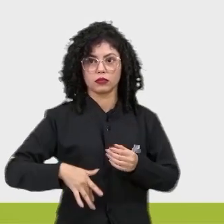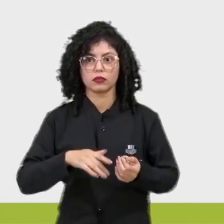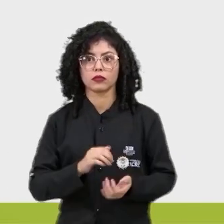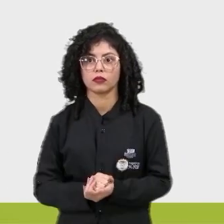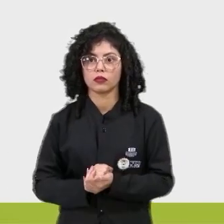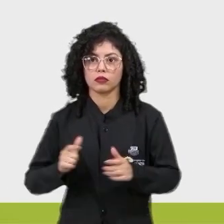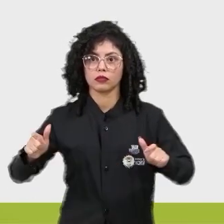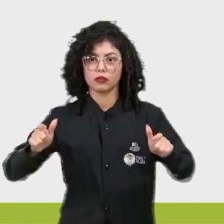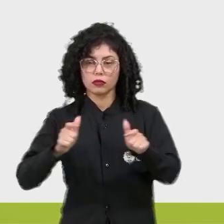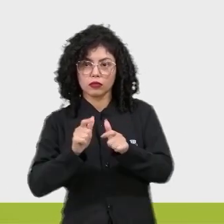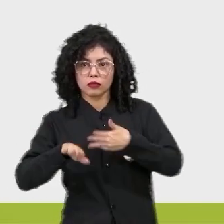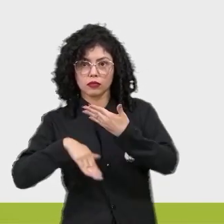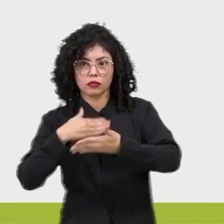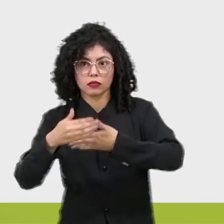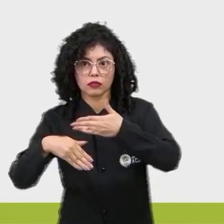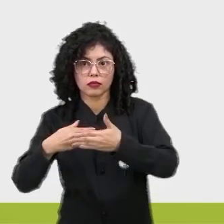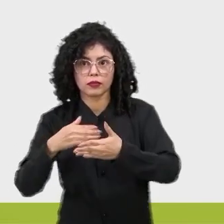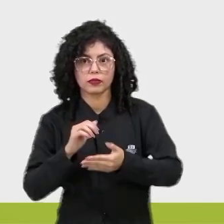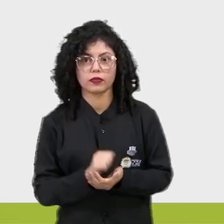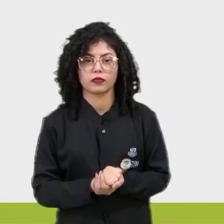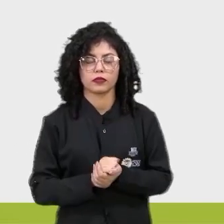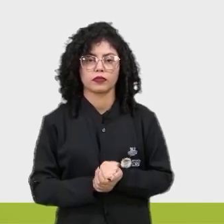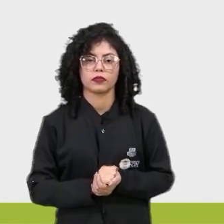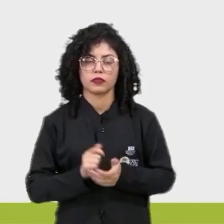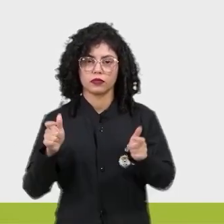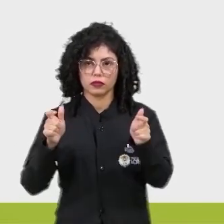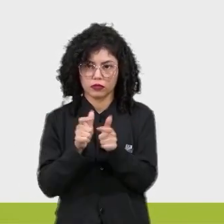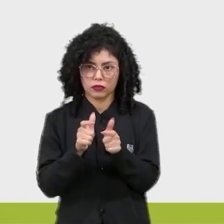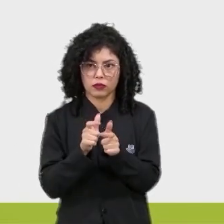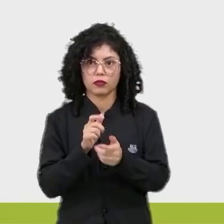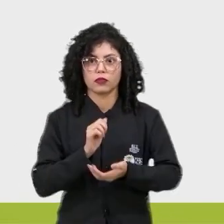que regula o processo de eritropoiese.